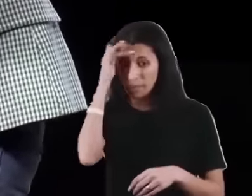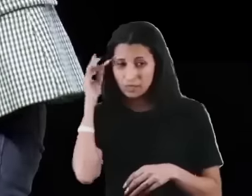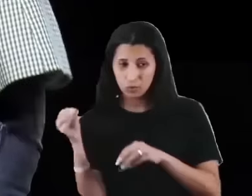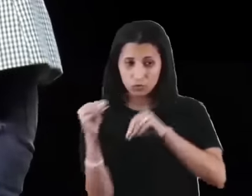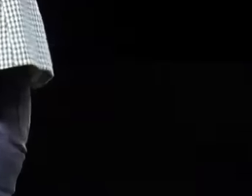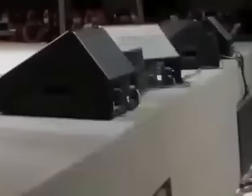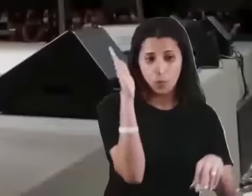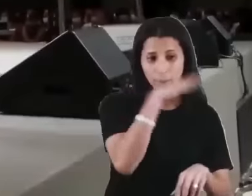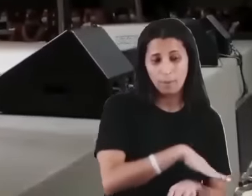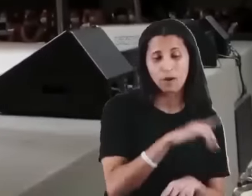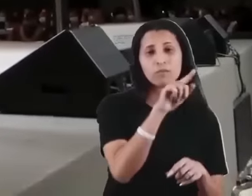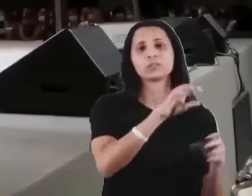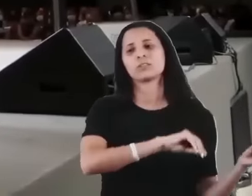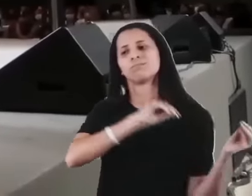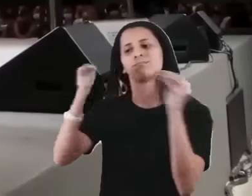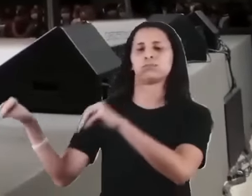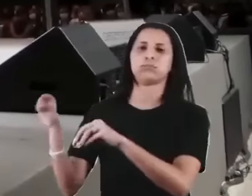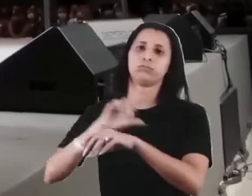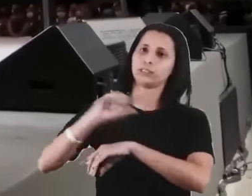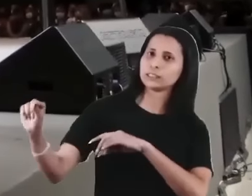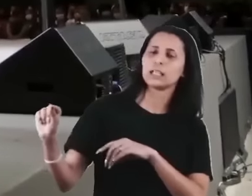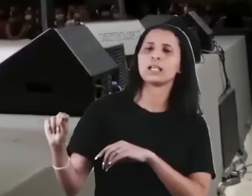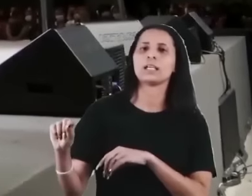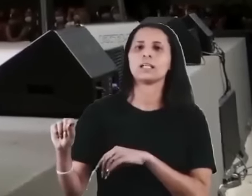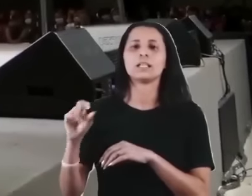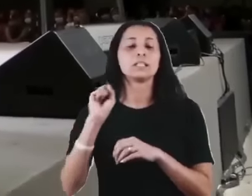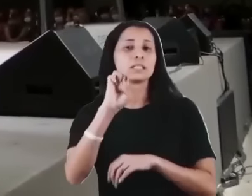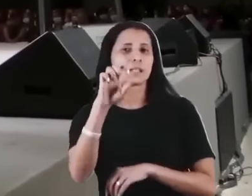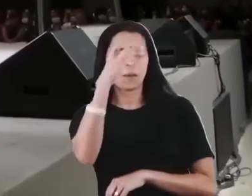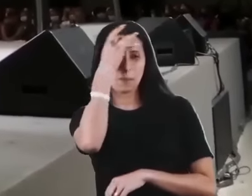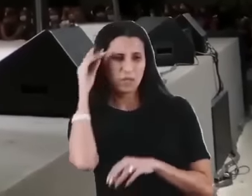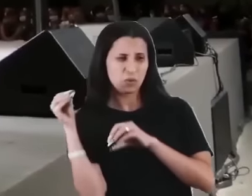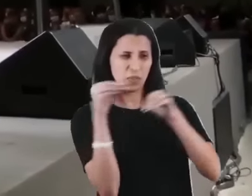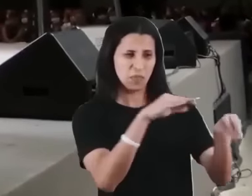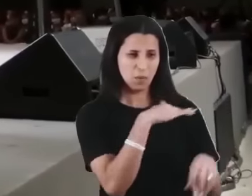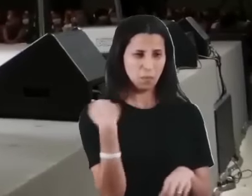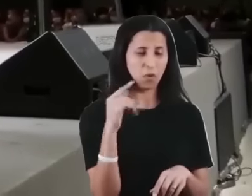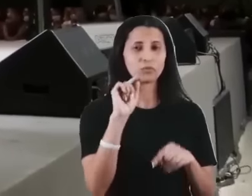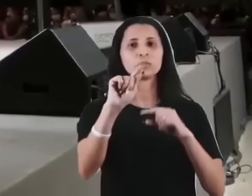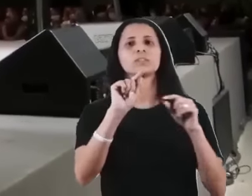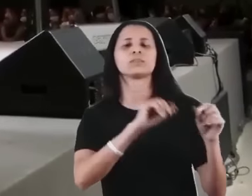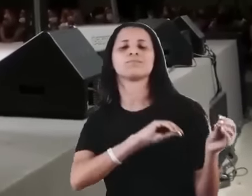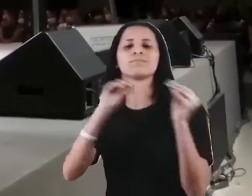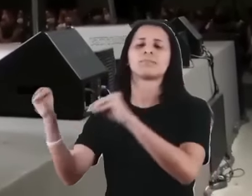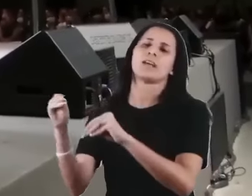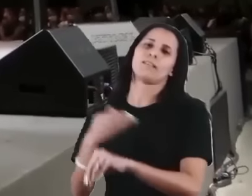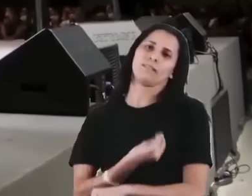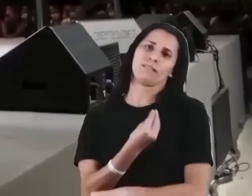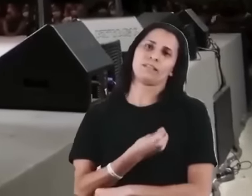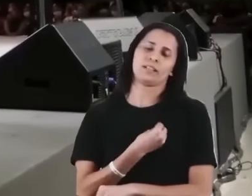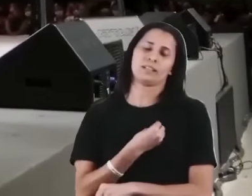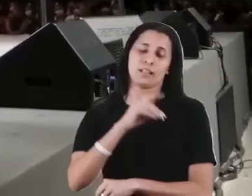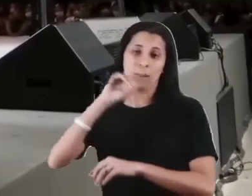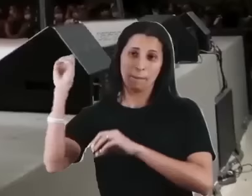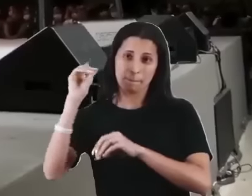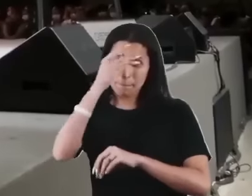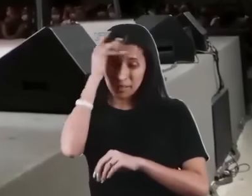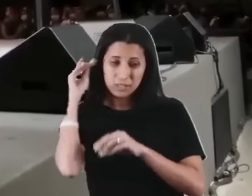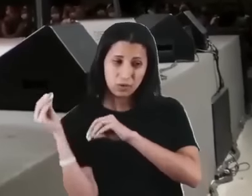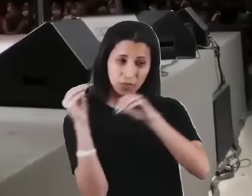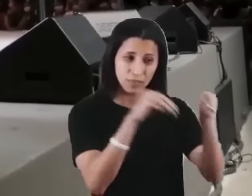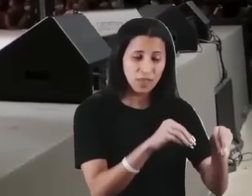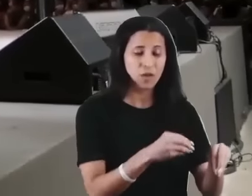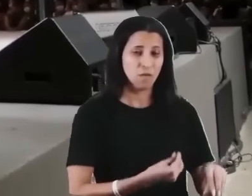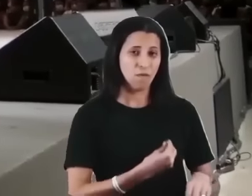jogou tomar eu boto para foto me mandaram moto eu devolvo vida me mandaram destruição eu devolvo gentileza me